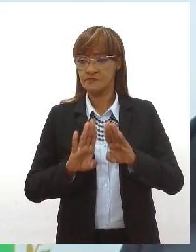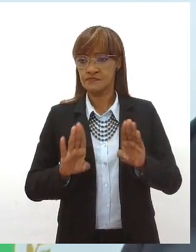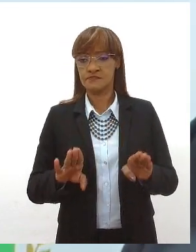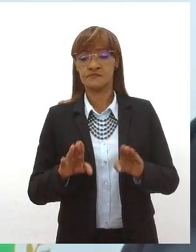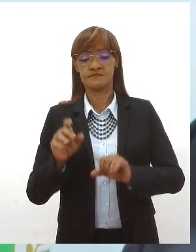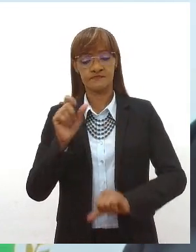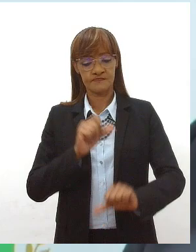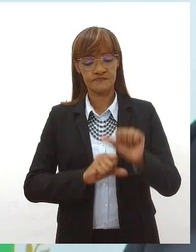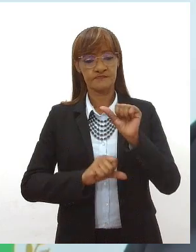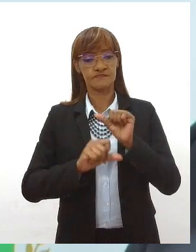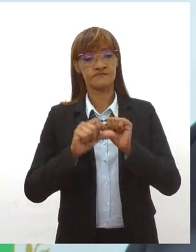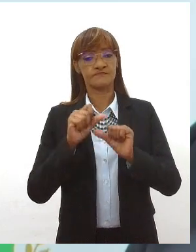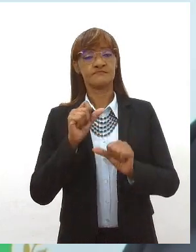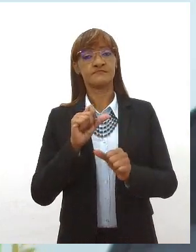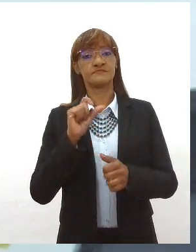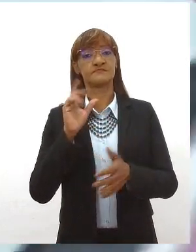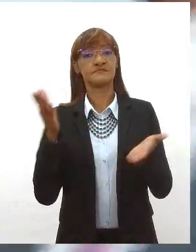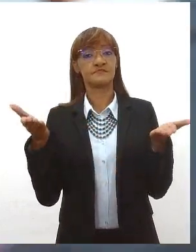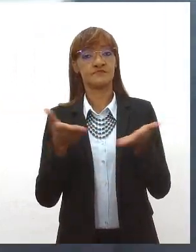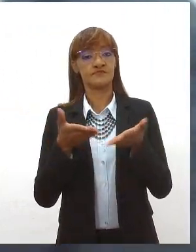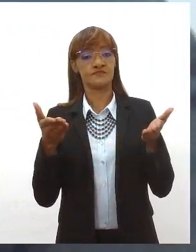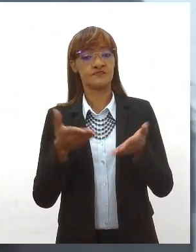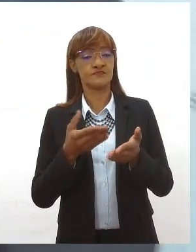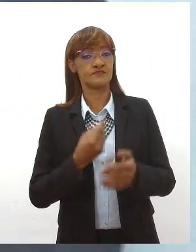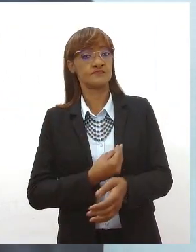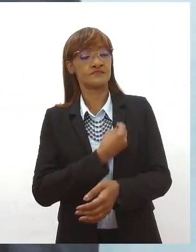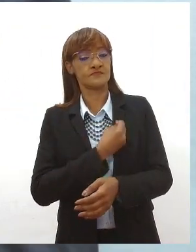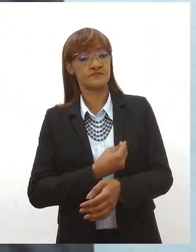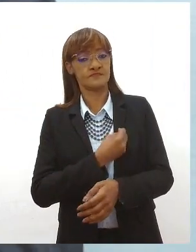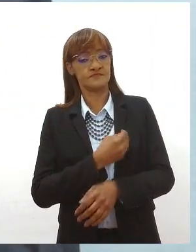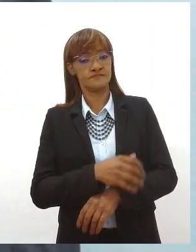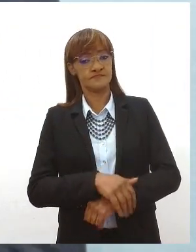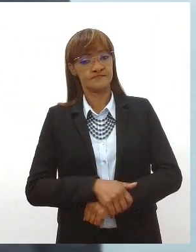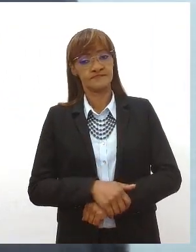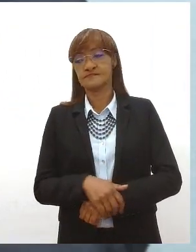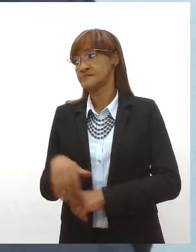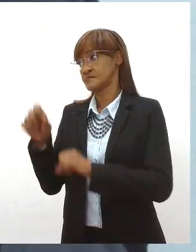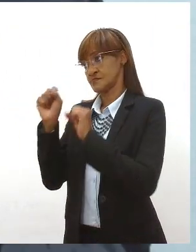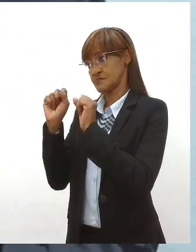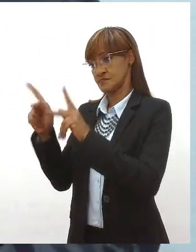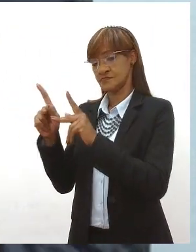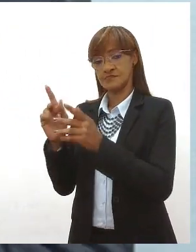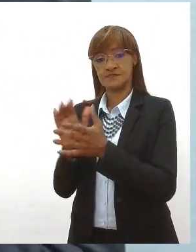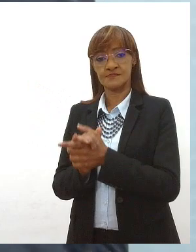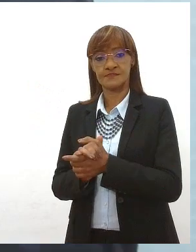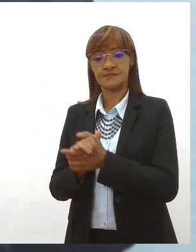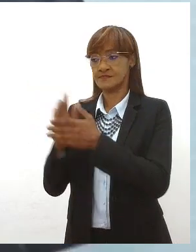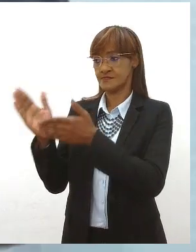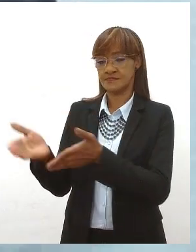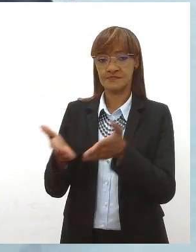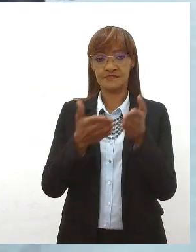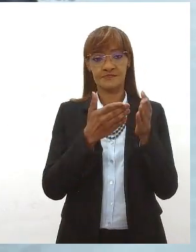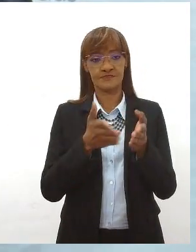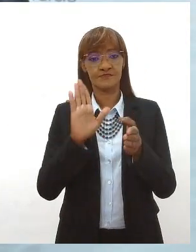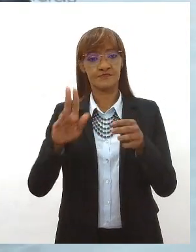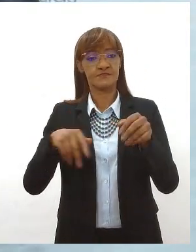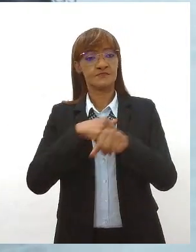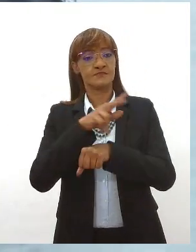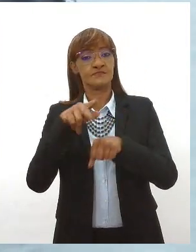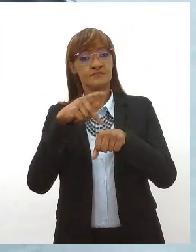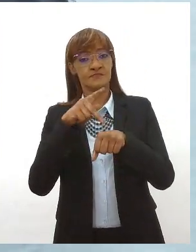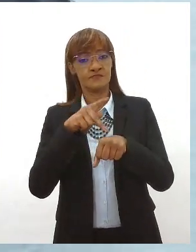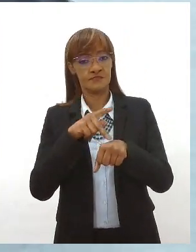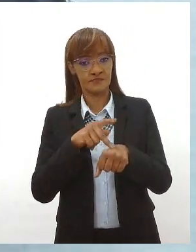realidade, a gente vai garantir os nossos direitos. Ok, deputada, vou deixar a senhora atender as mulheres que já estão aqui na Praça Fausto Cardoso. Inclusive, a gente está ouvindo